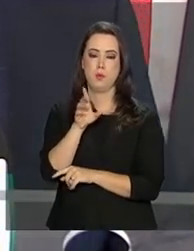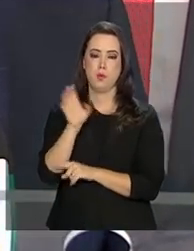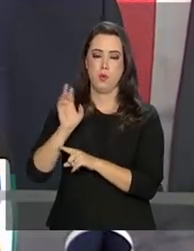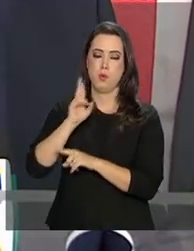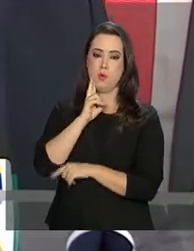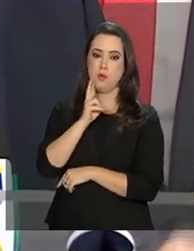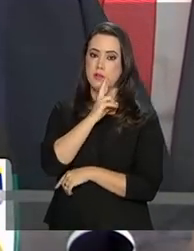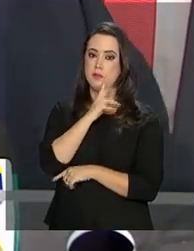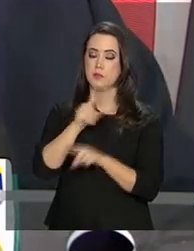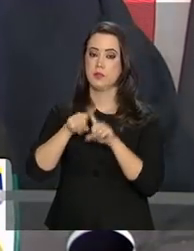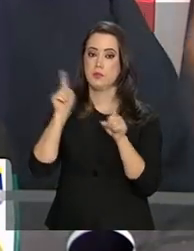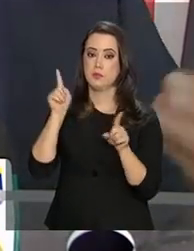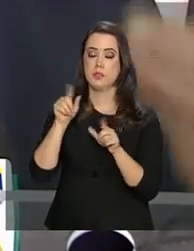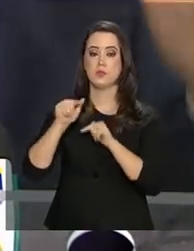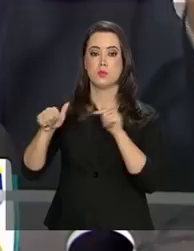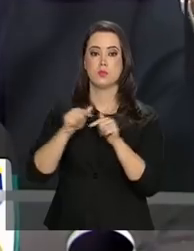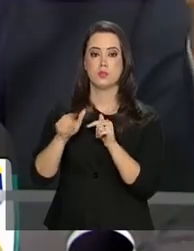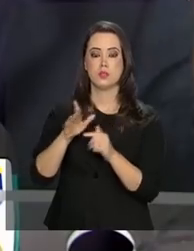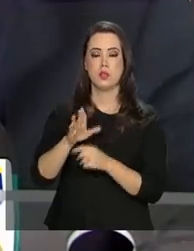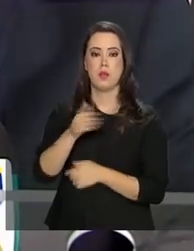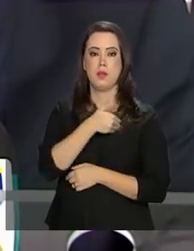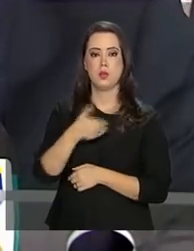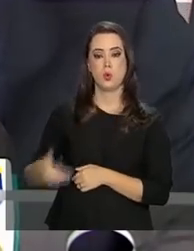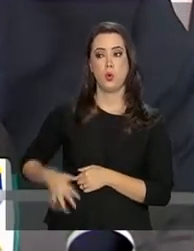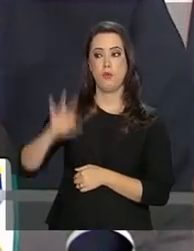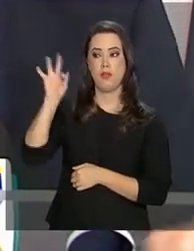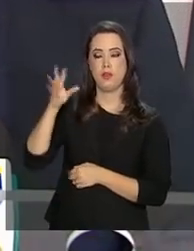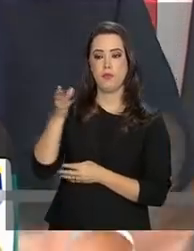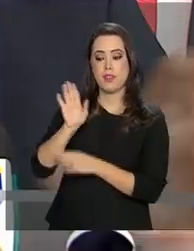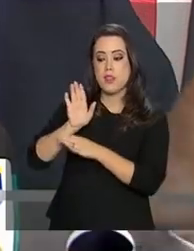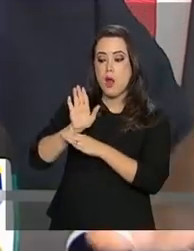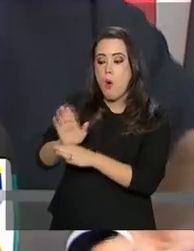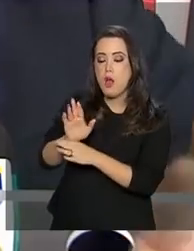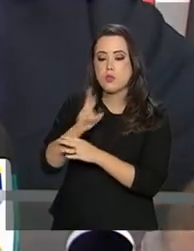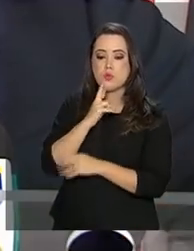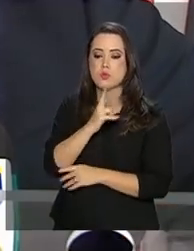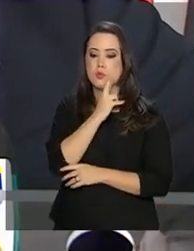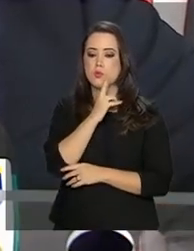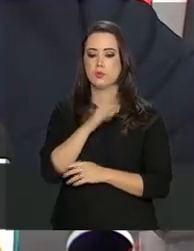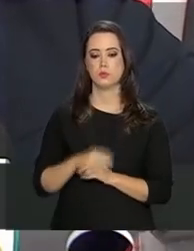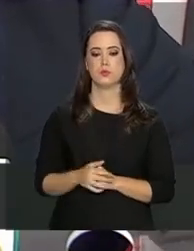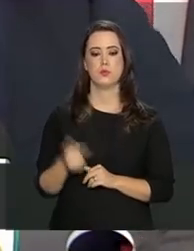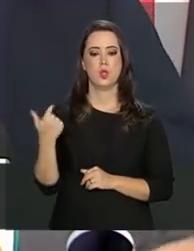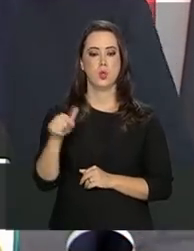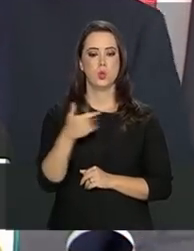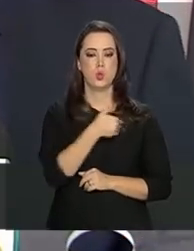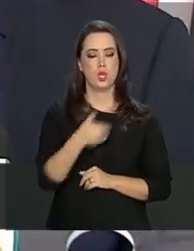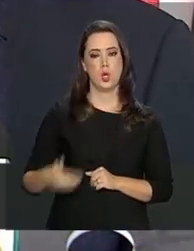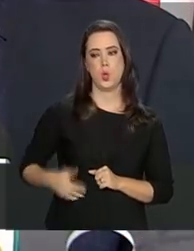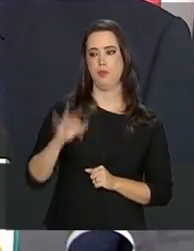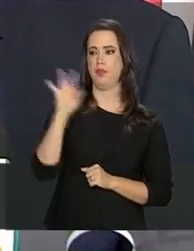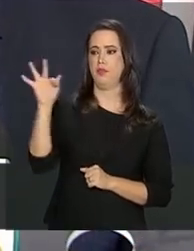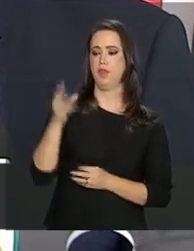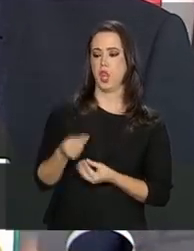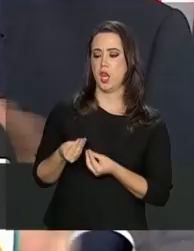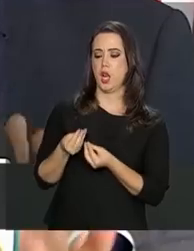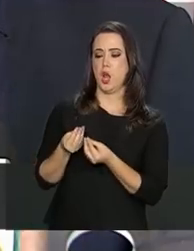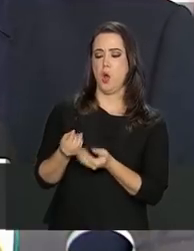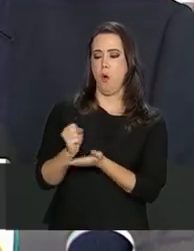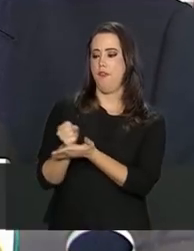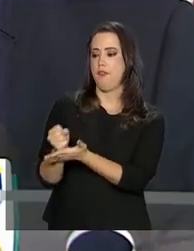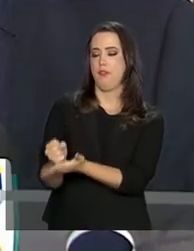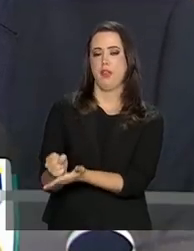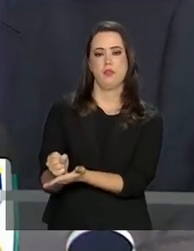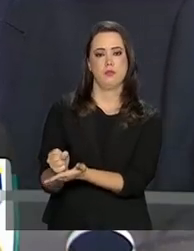é uma ação direta do governo federal não vai haver repasses da união para o estado de a primeira